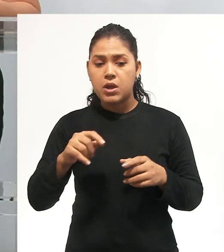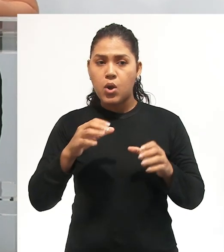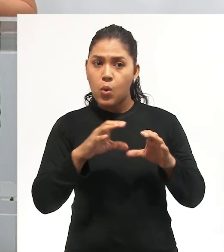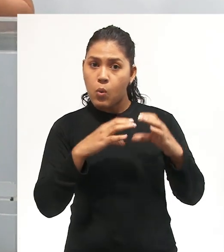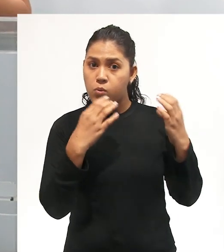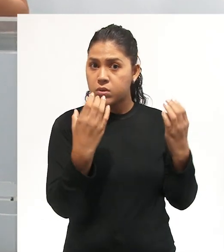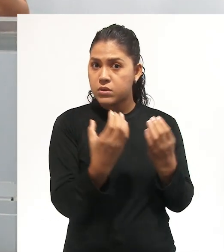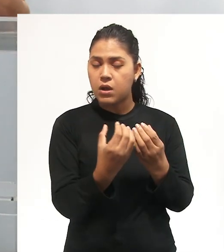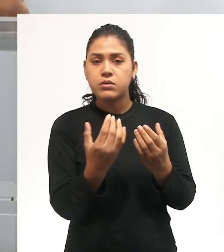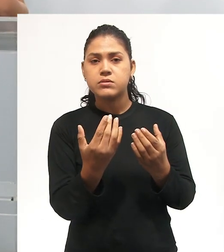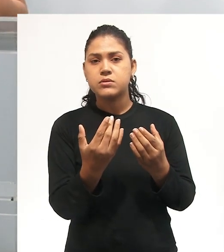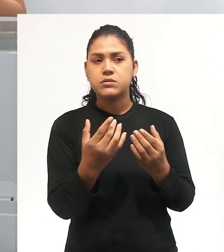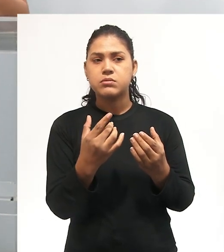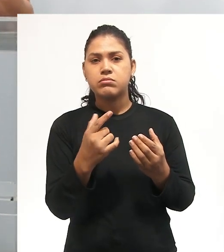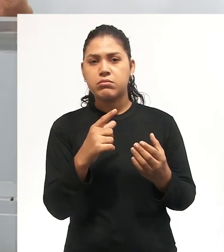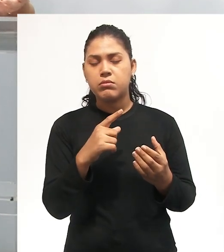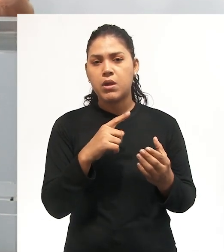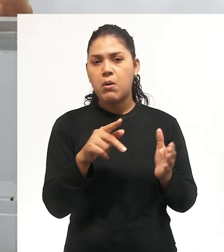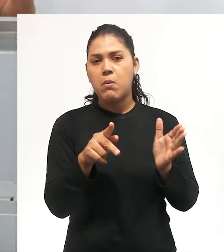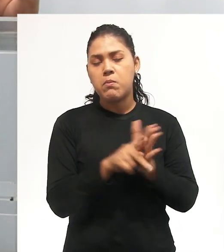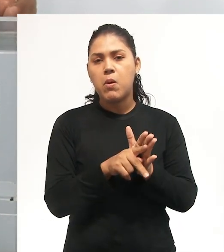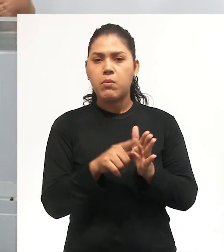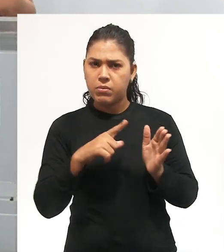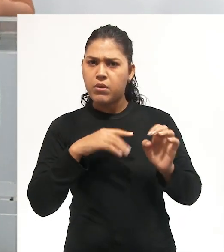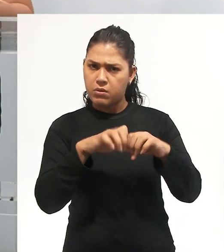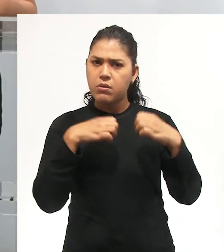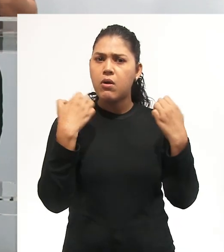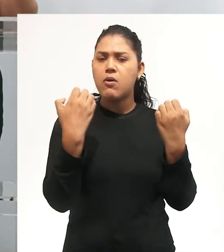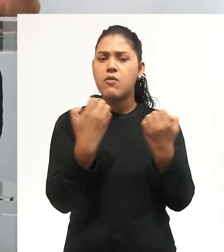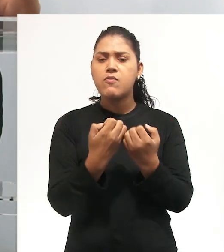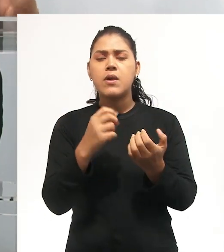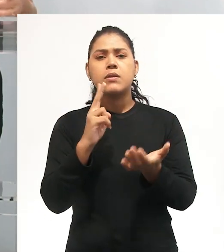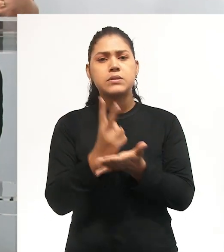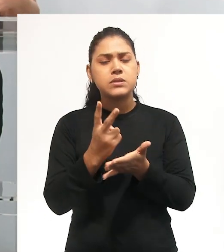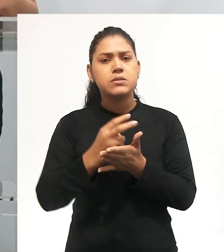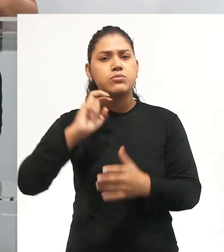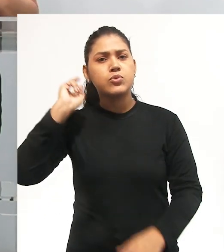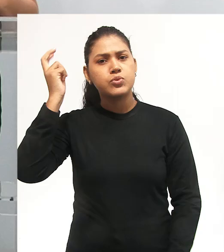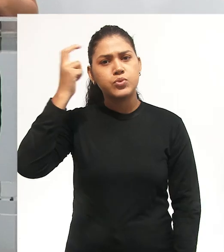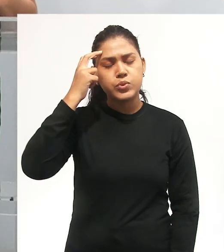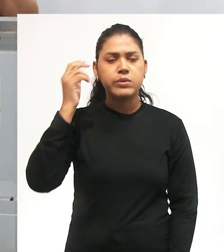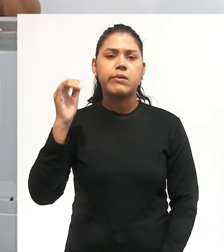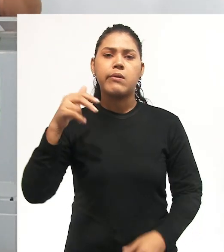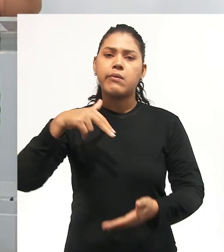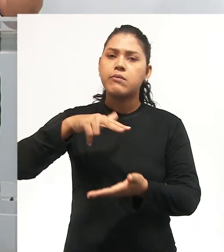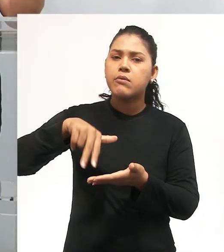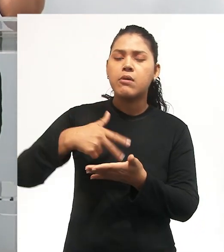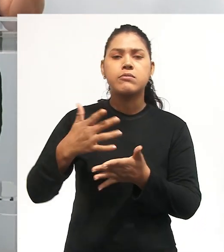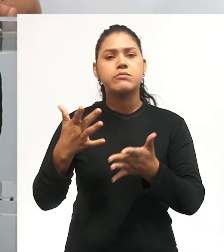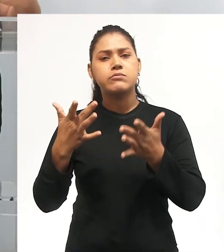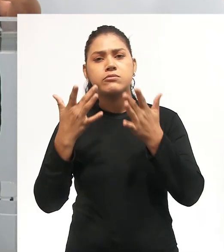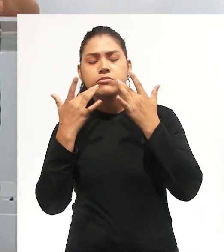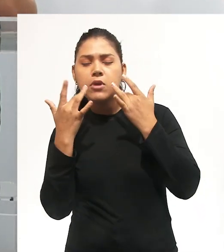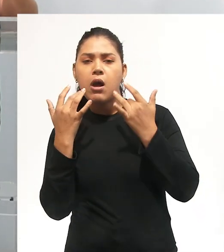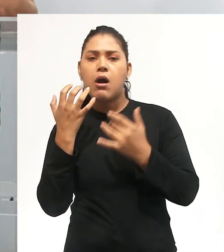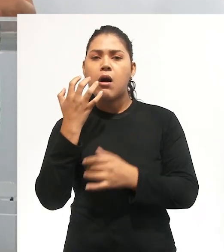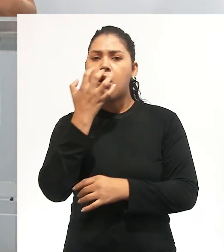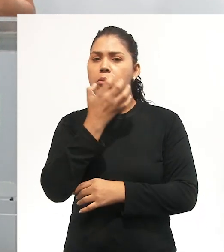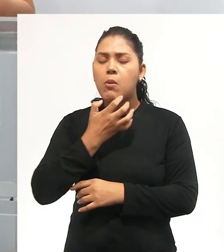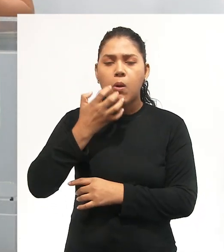comunidade que tem demonstrações culturais, artísticas, como dança, teatro,